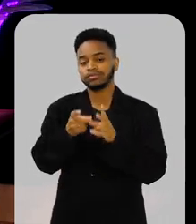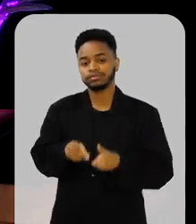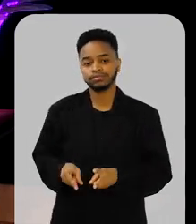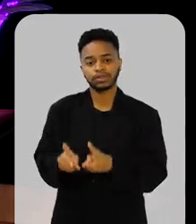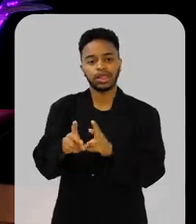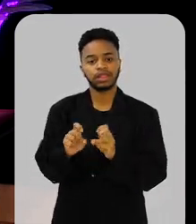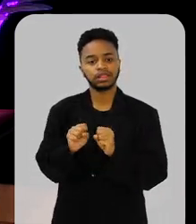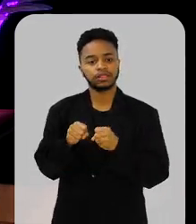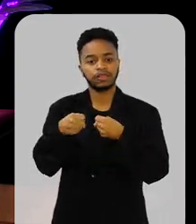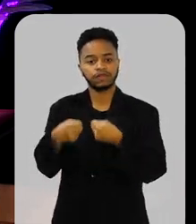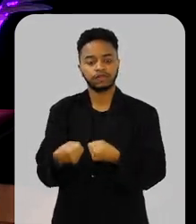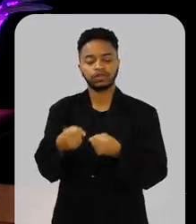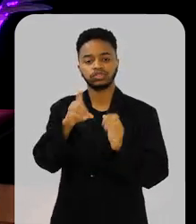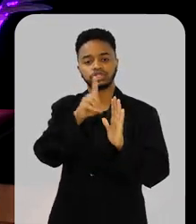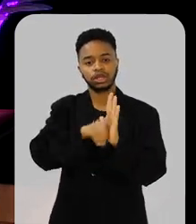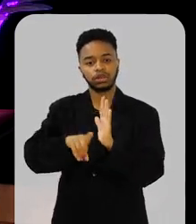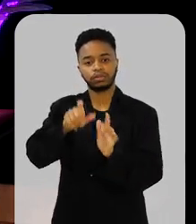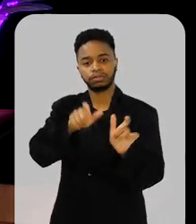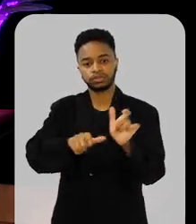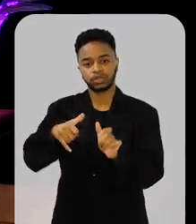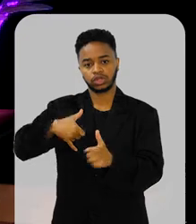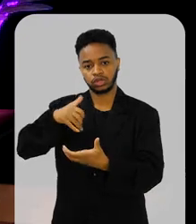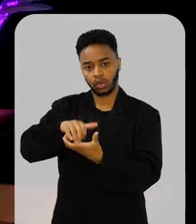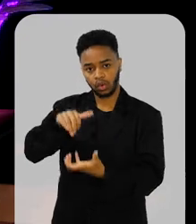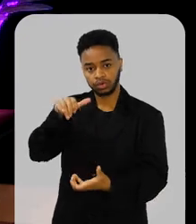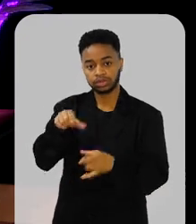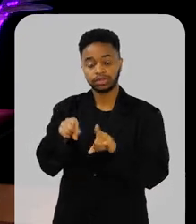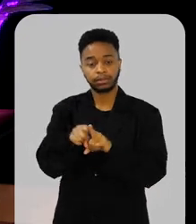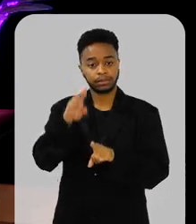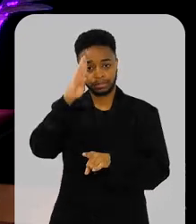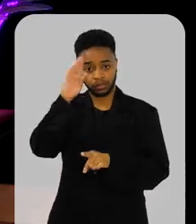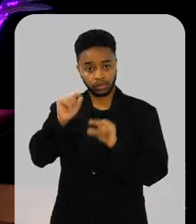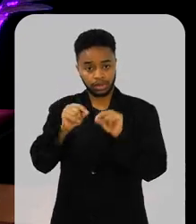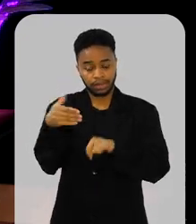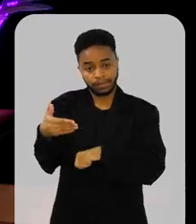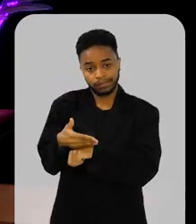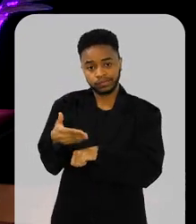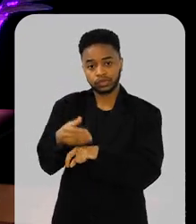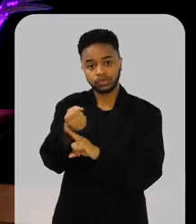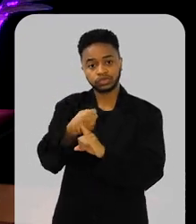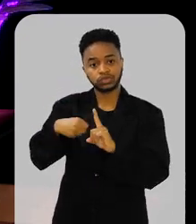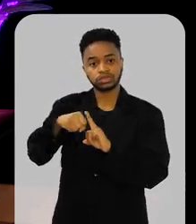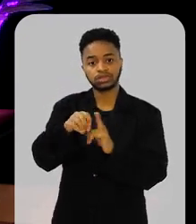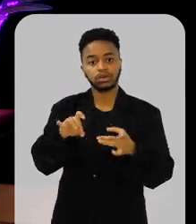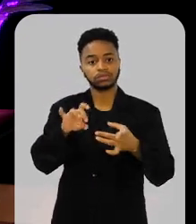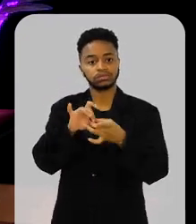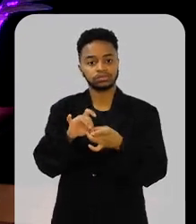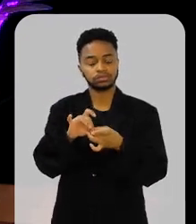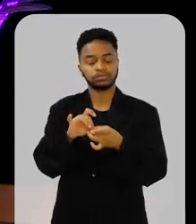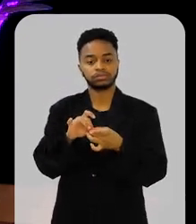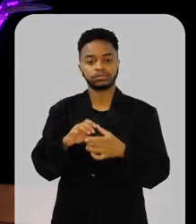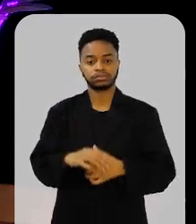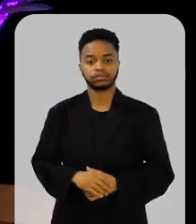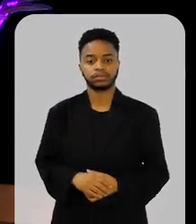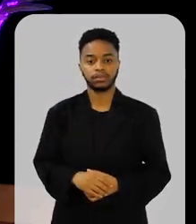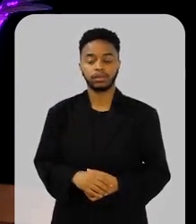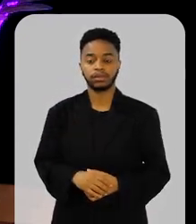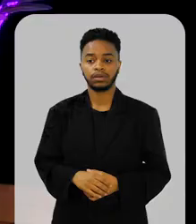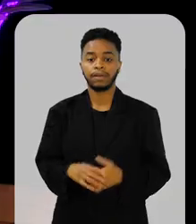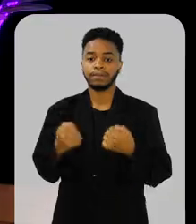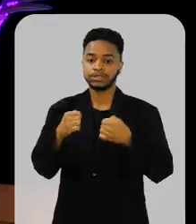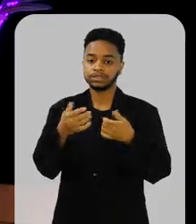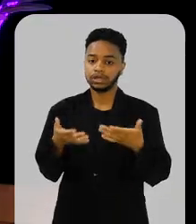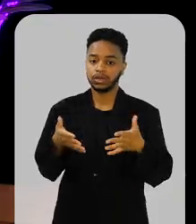será sempre em defesa dos direitos da pessoa idosa e mais, da participação social da pessoa idosa em nossa sociedade, que